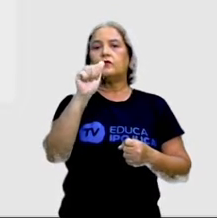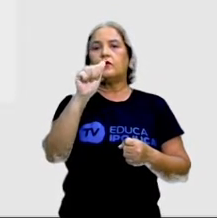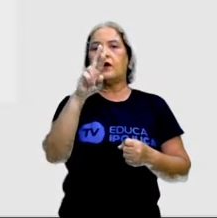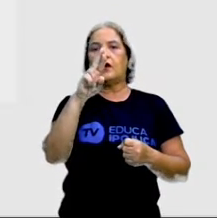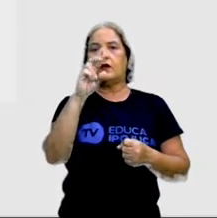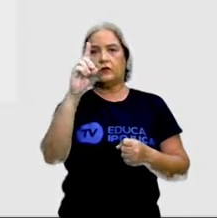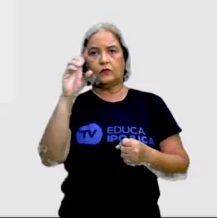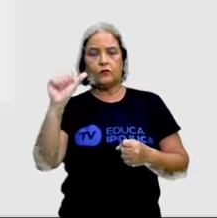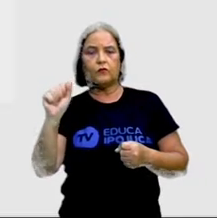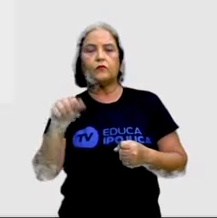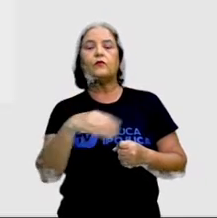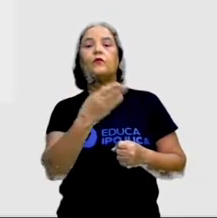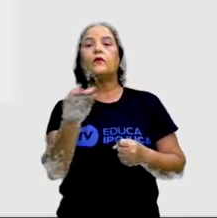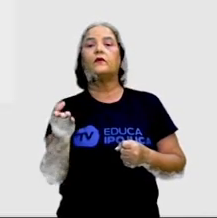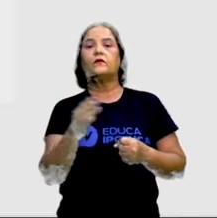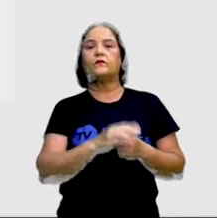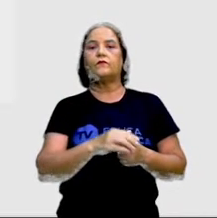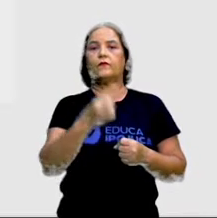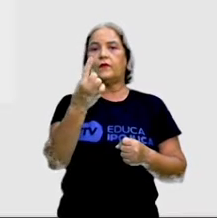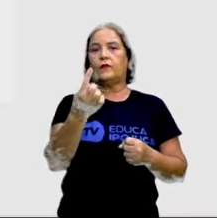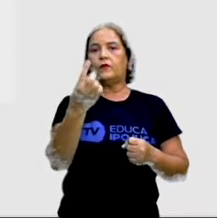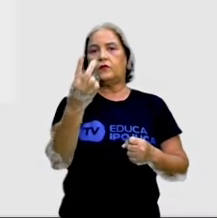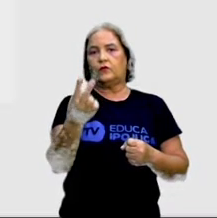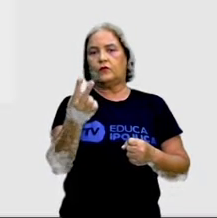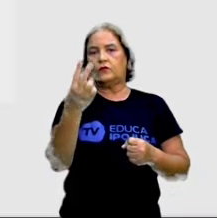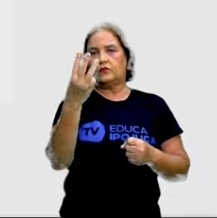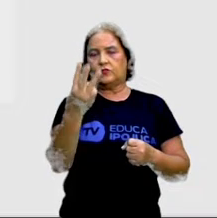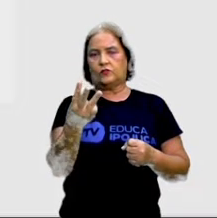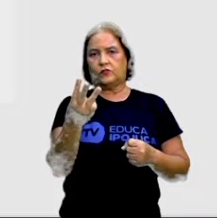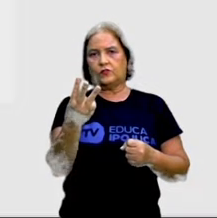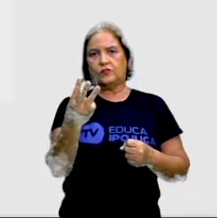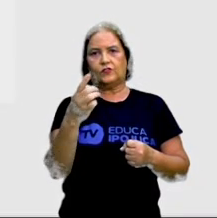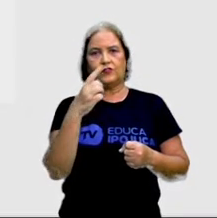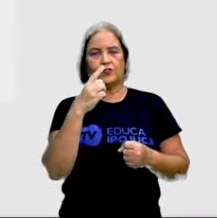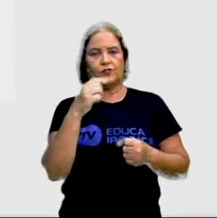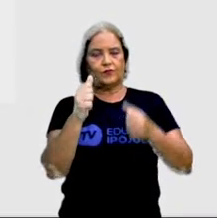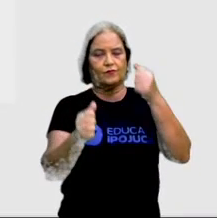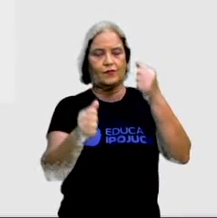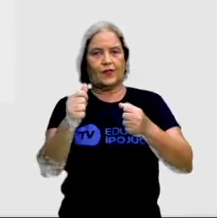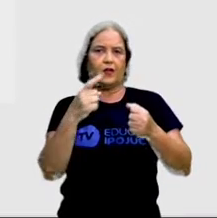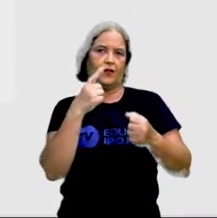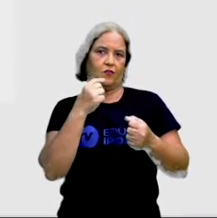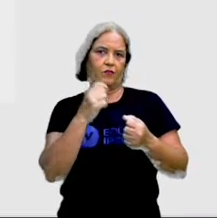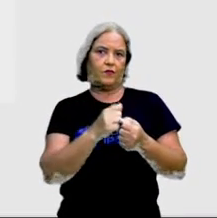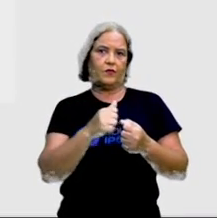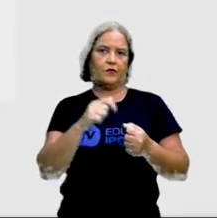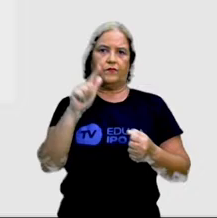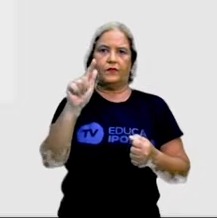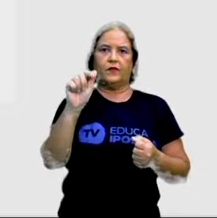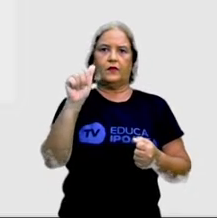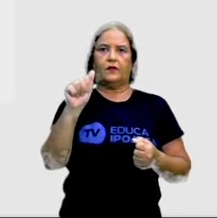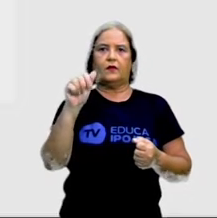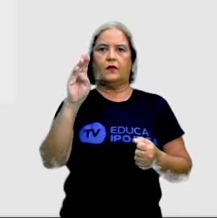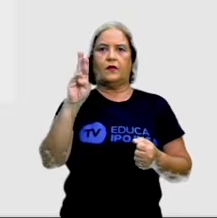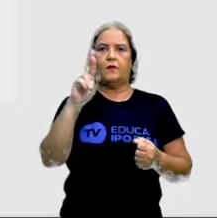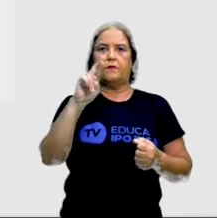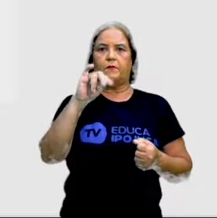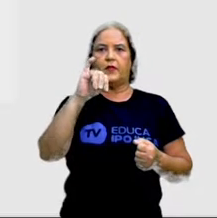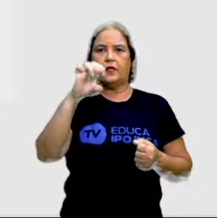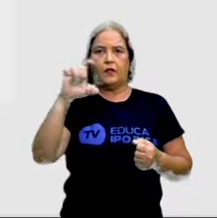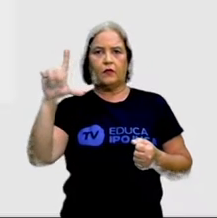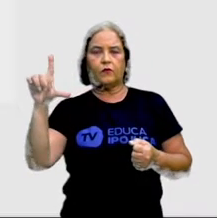carros vermelho um dois três carros vermelho e Gabriel tem um